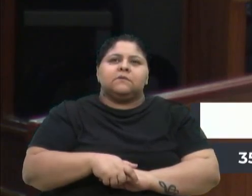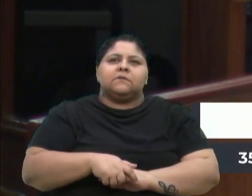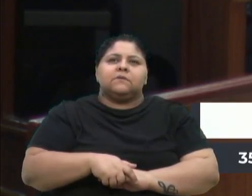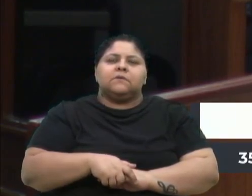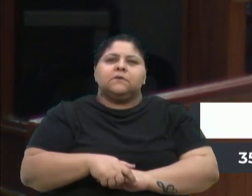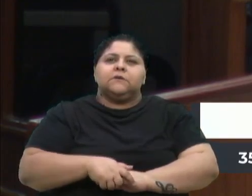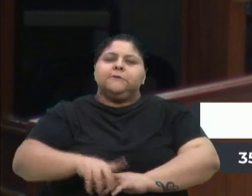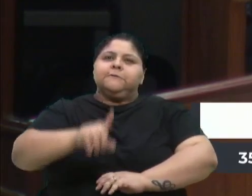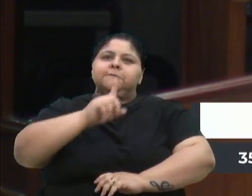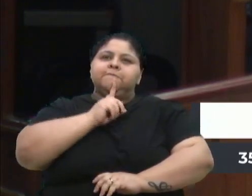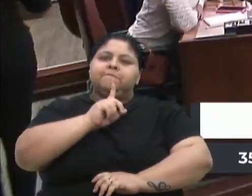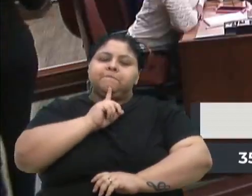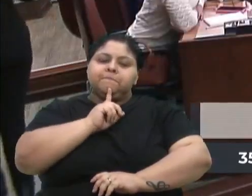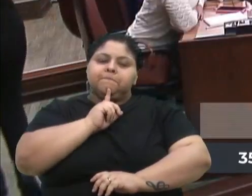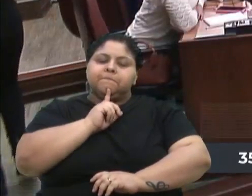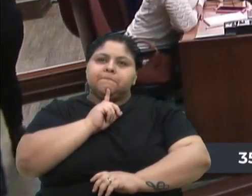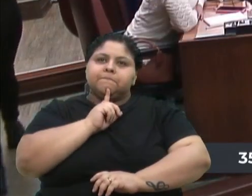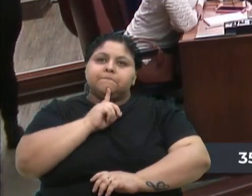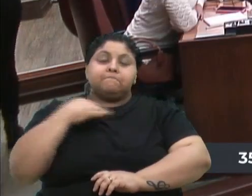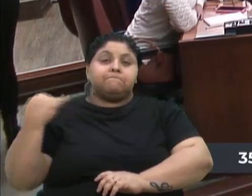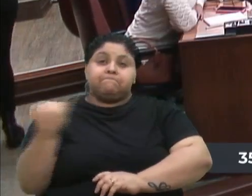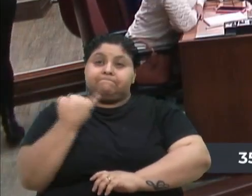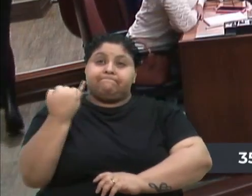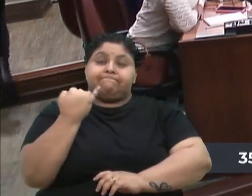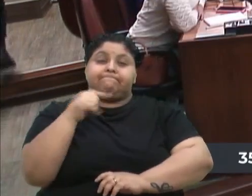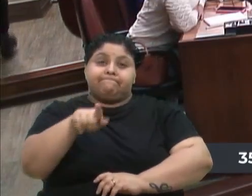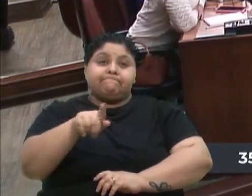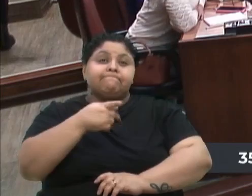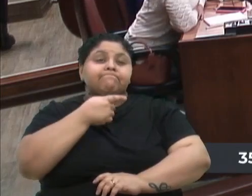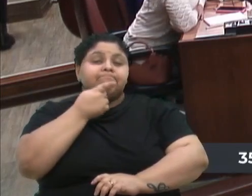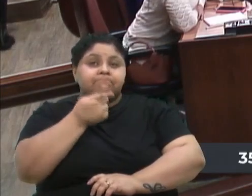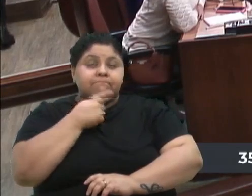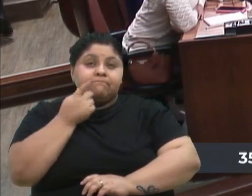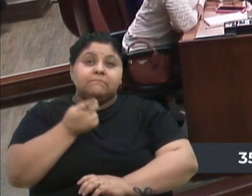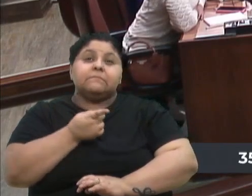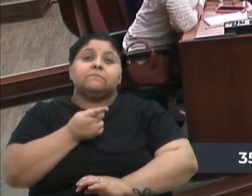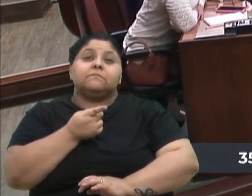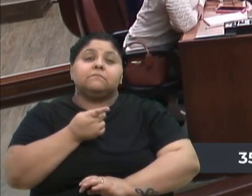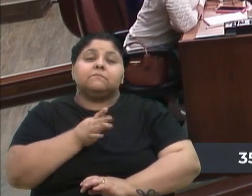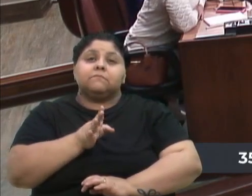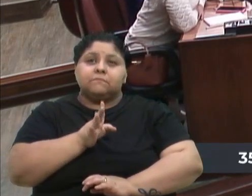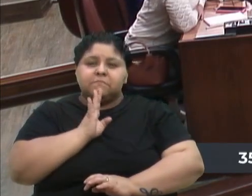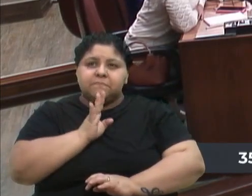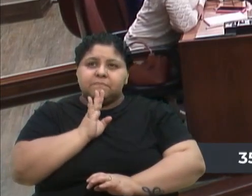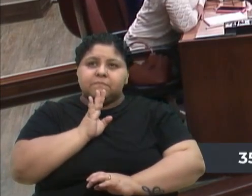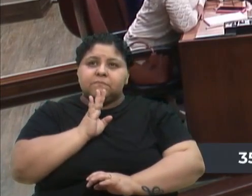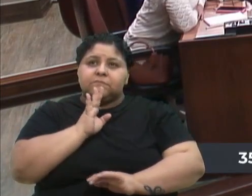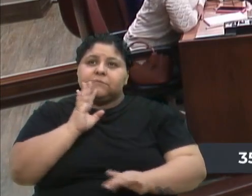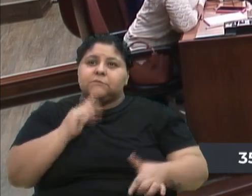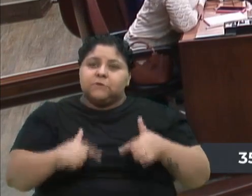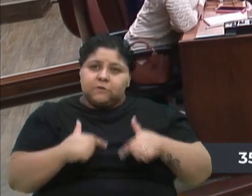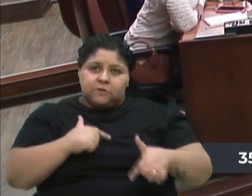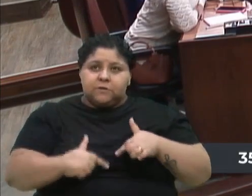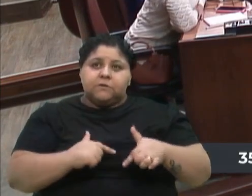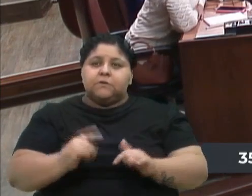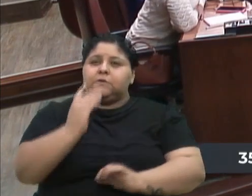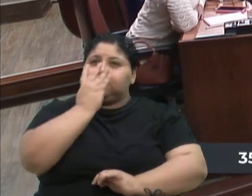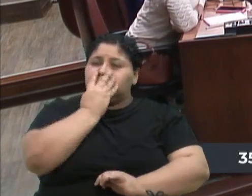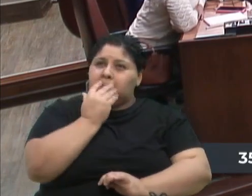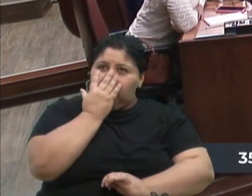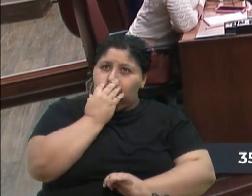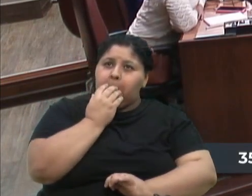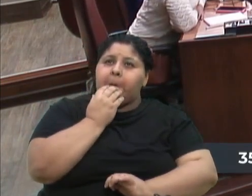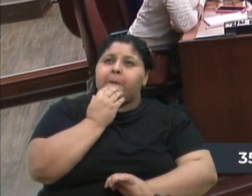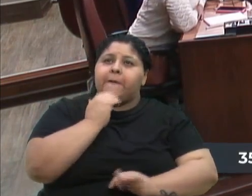Alberto. Vereador D'Ambrosio, é importante a sua fala. Conheço também o trabalho do vereador Camires,